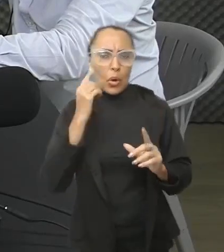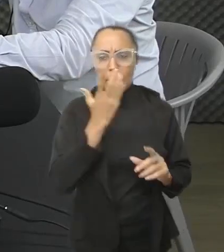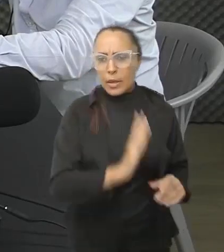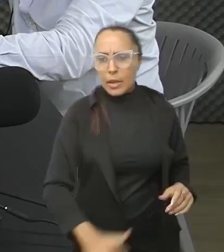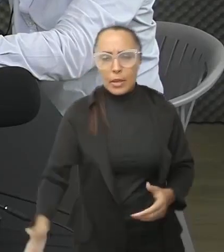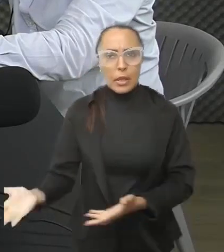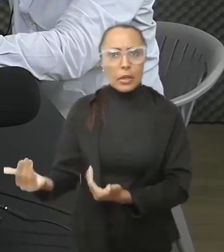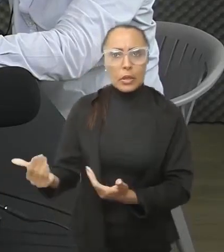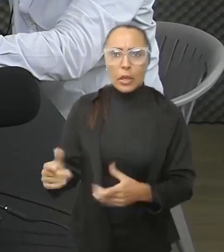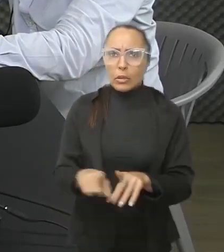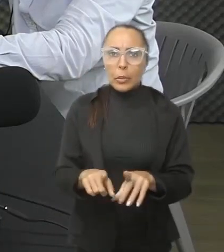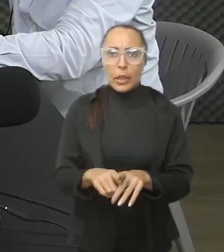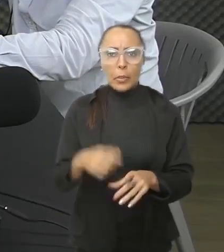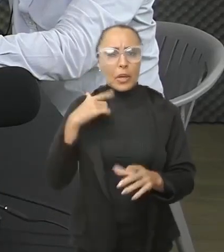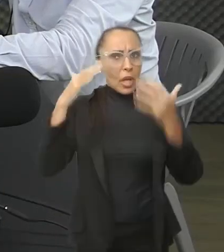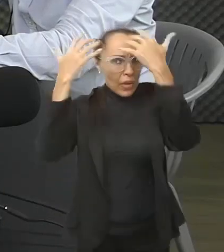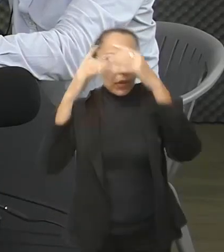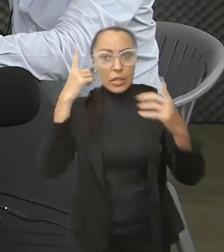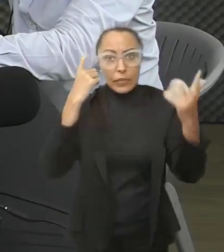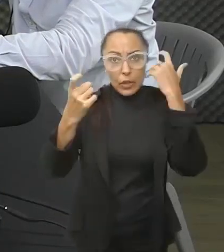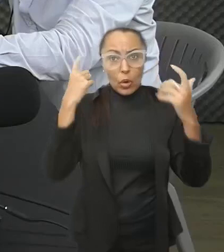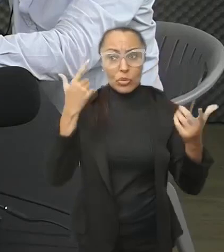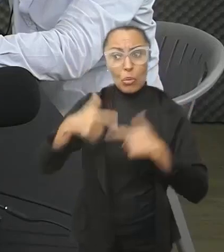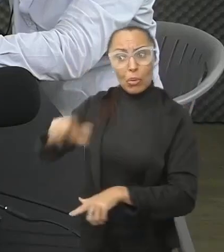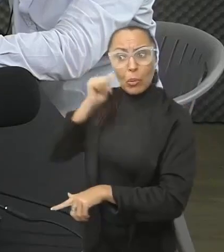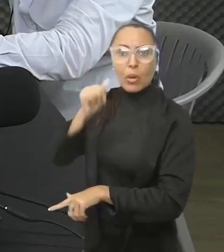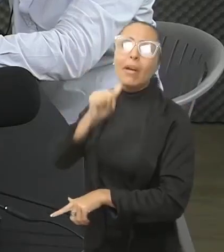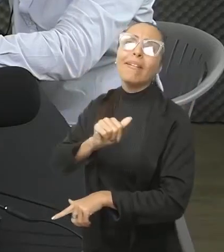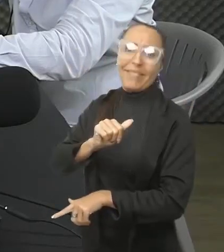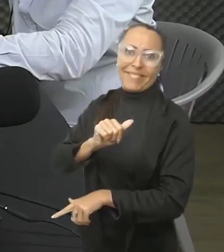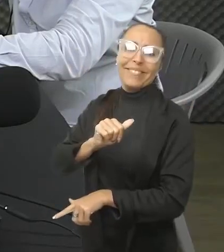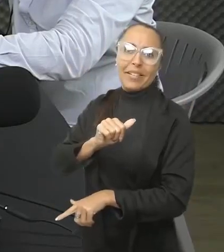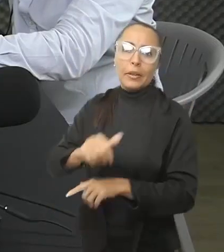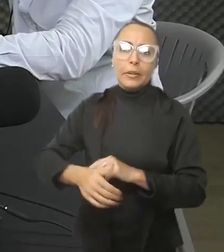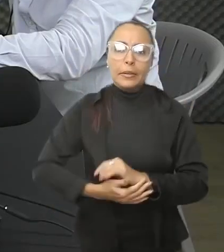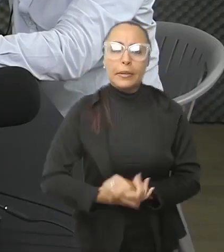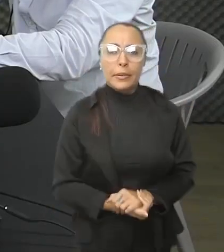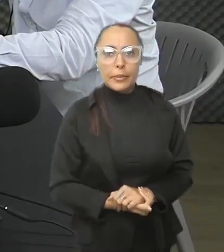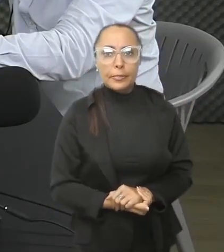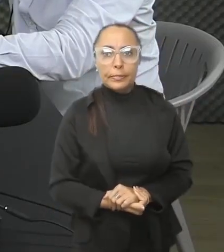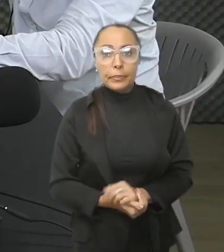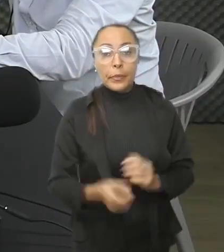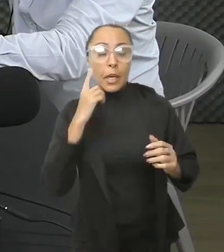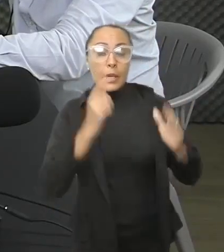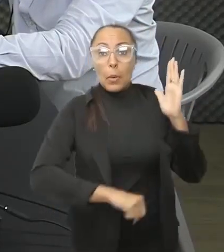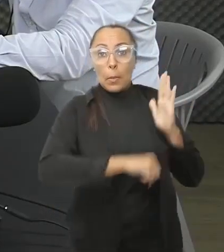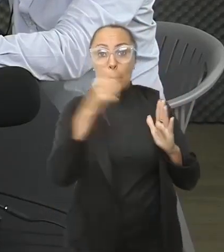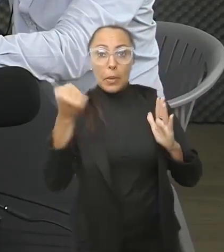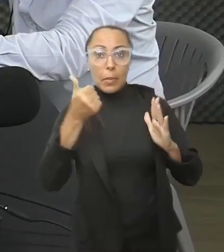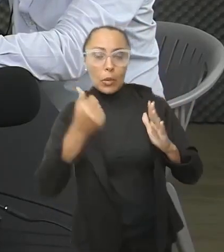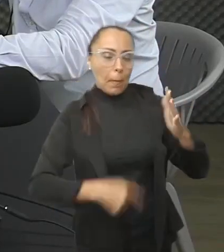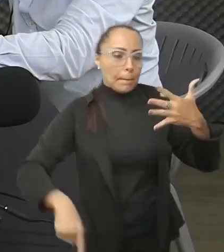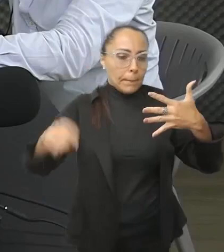também reflete na violência até contra a mulher mesmo. Tá? Esse é um primeiro ponto que, do ponto